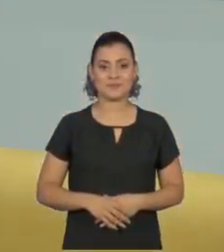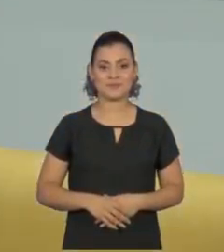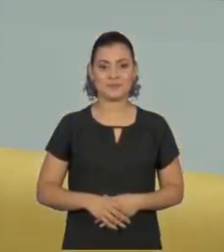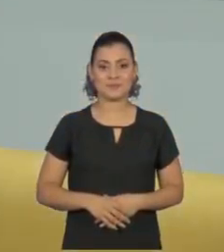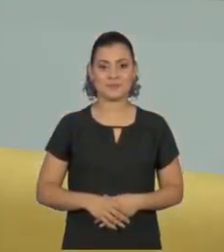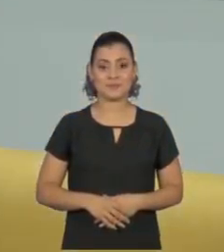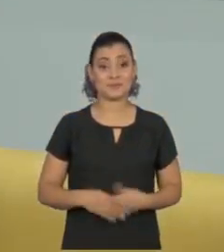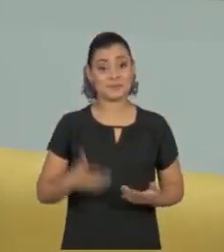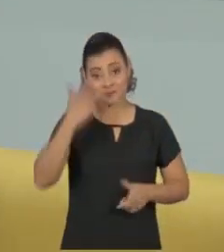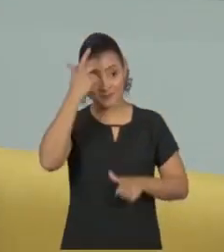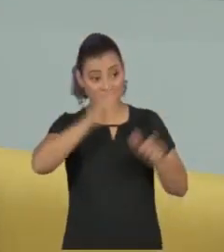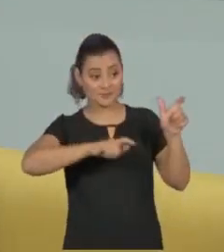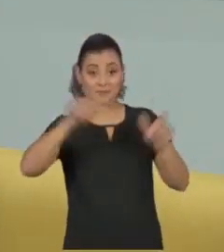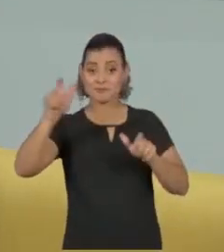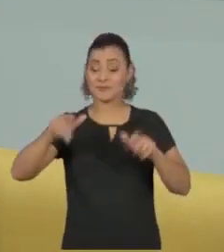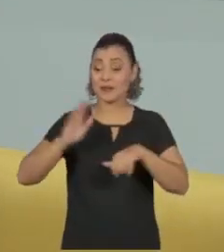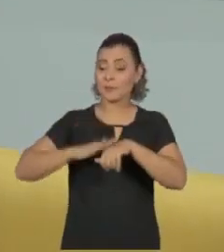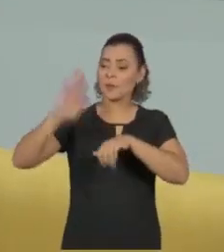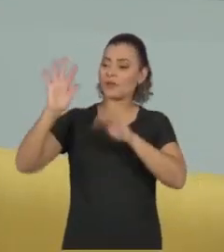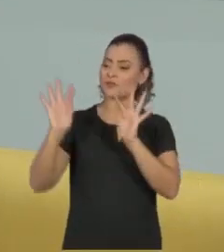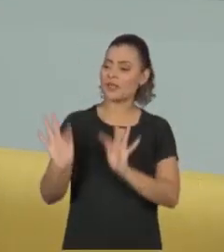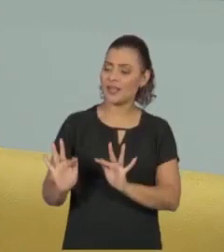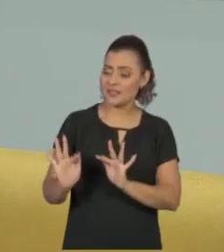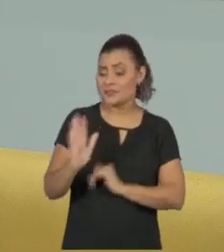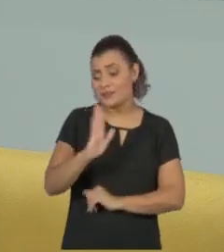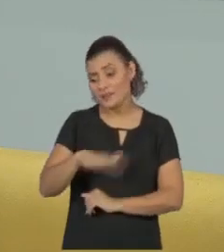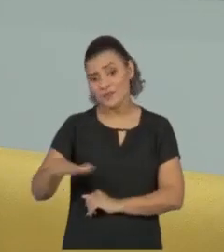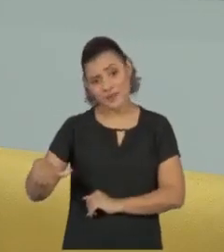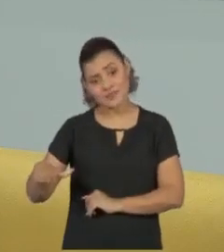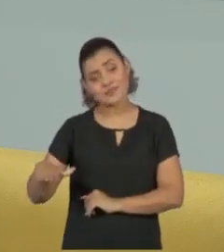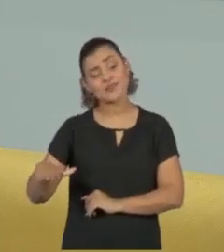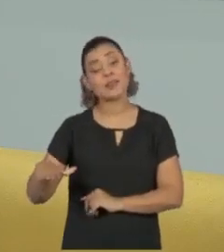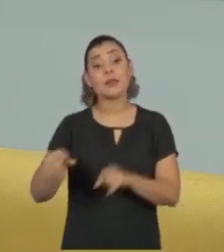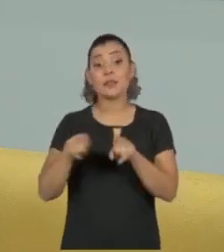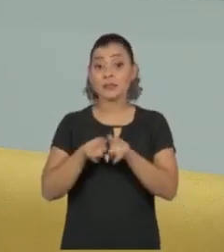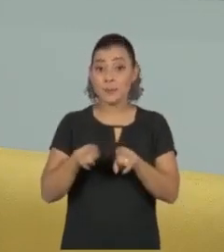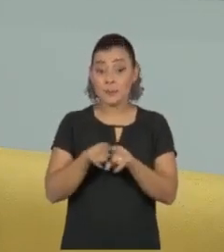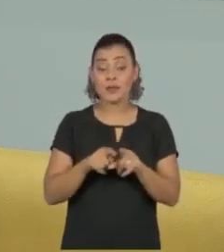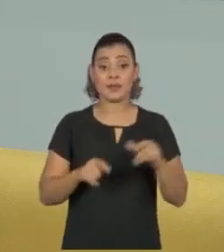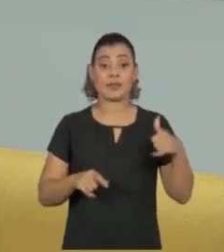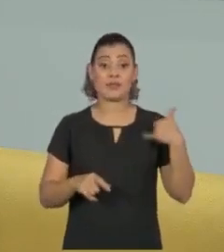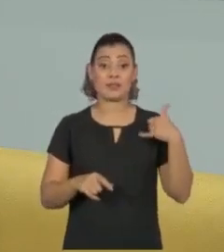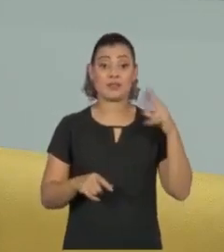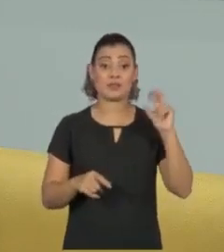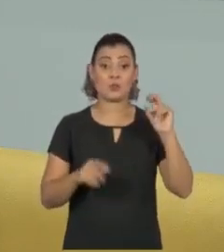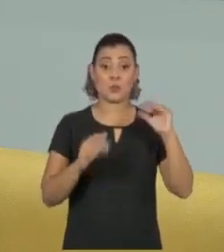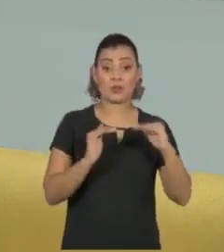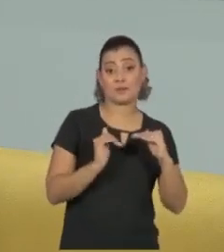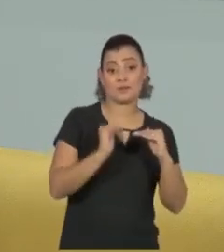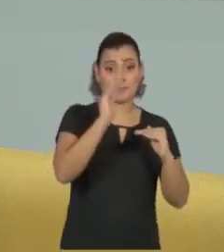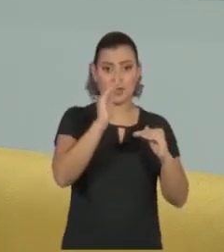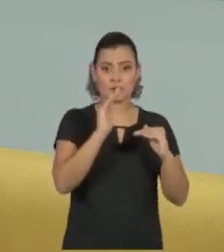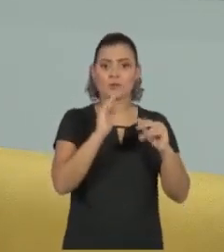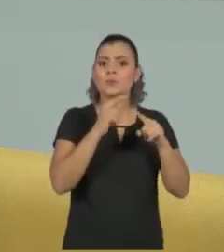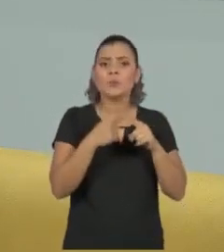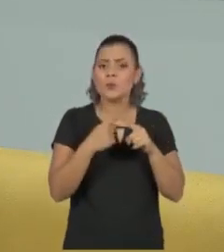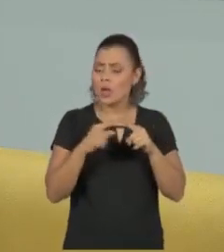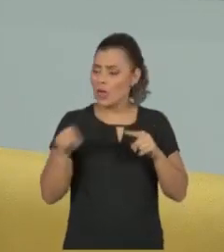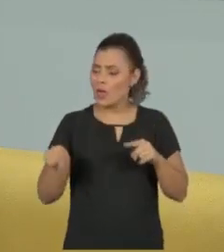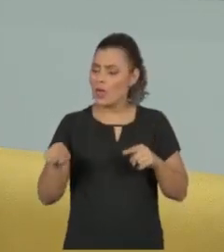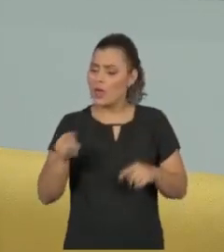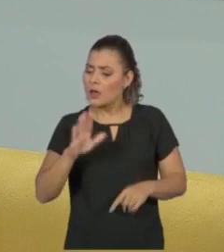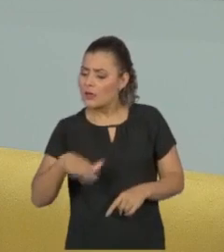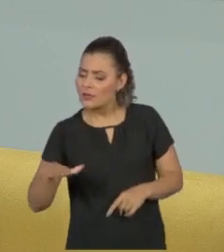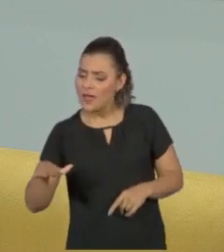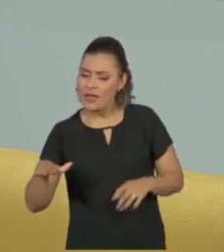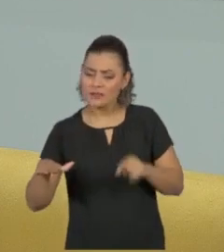As pessoas são mais felizes na infância e depois dos 50 anos. Esta curva da felicidade foi desenhada